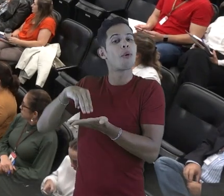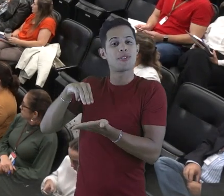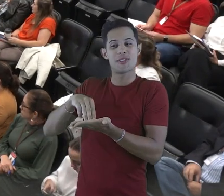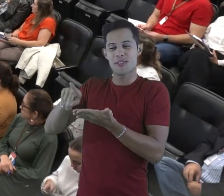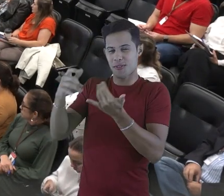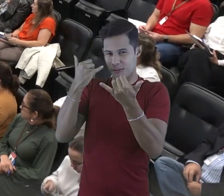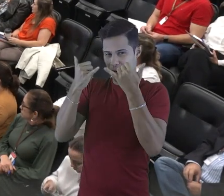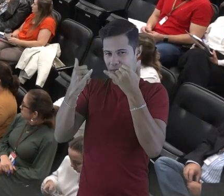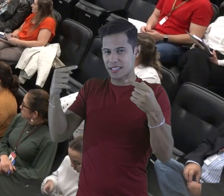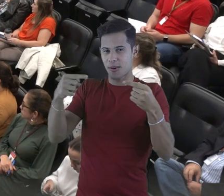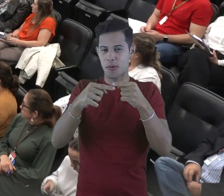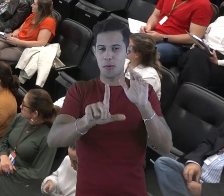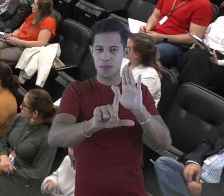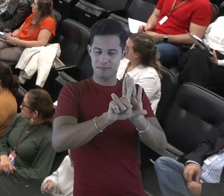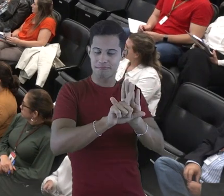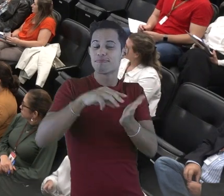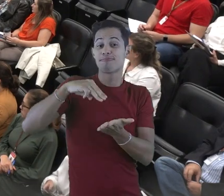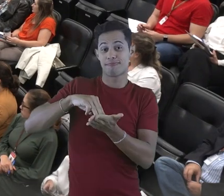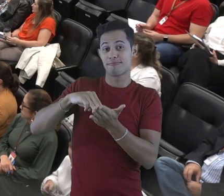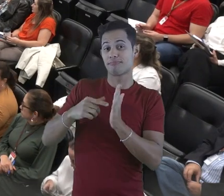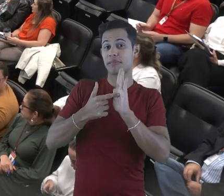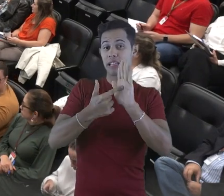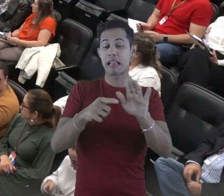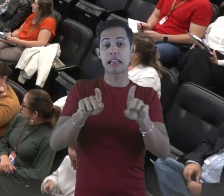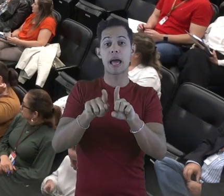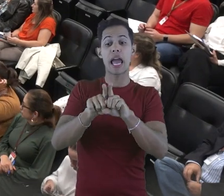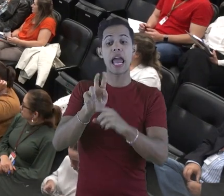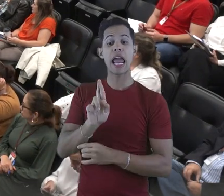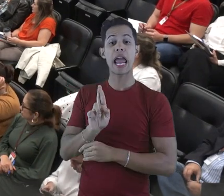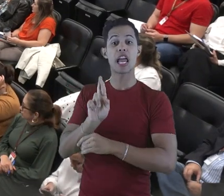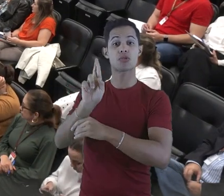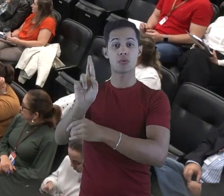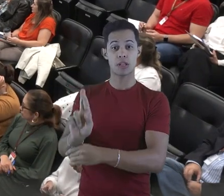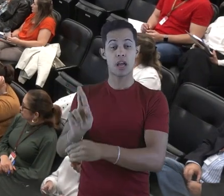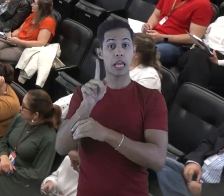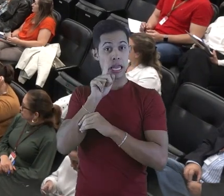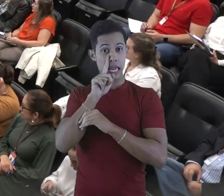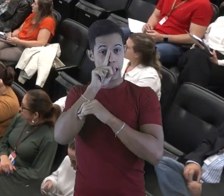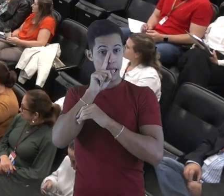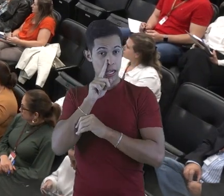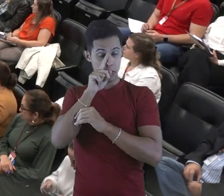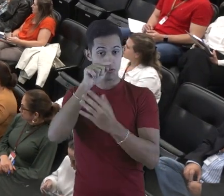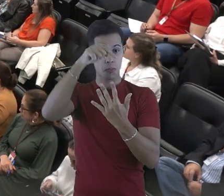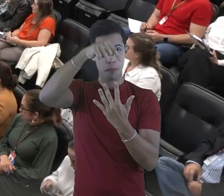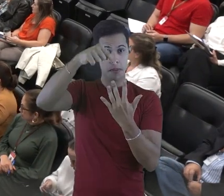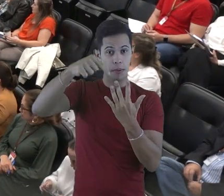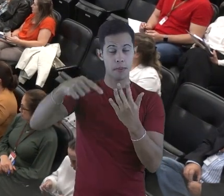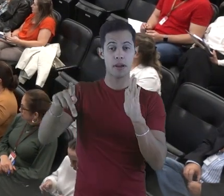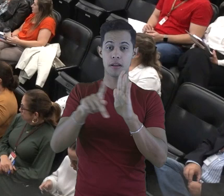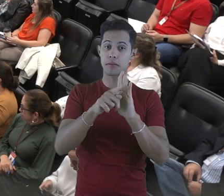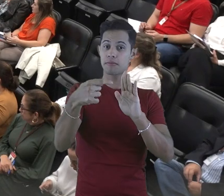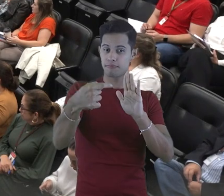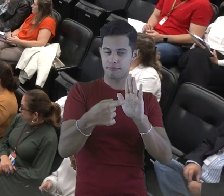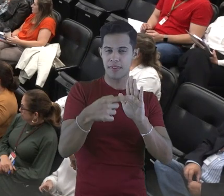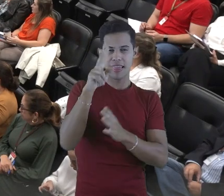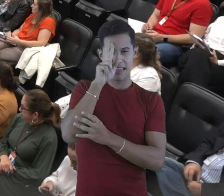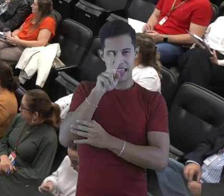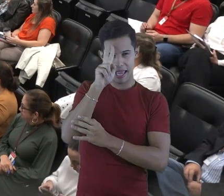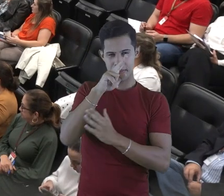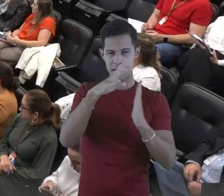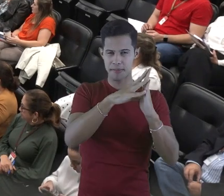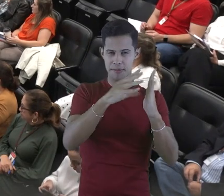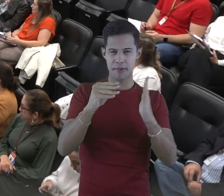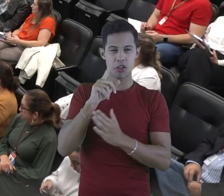riscos que deles se esperam lembram lá na matriz de risco qual é a causa e qual é a